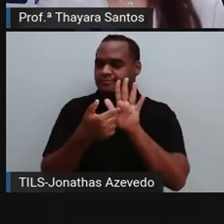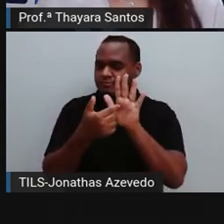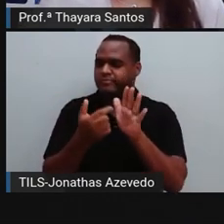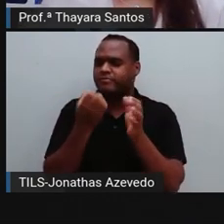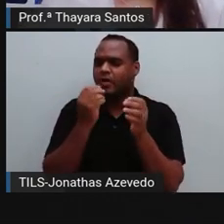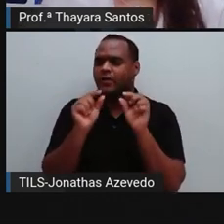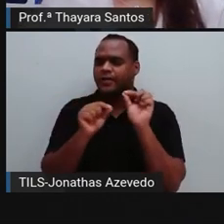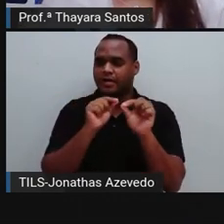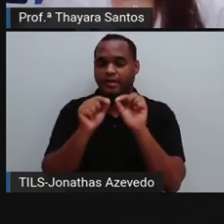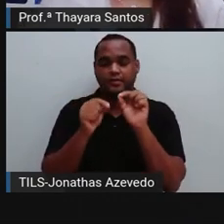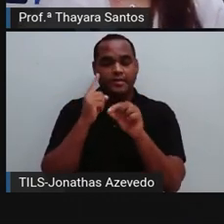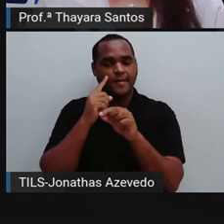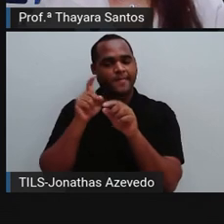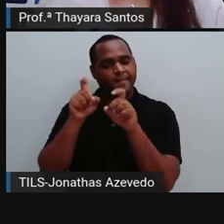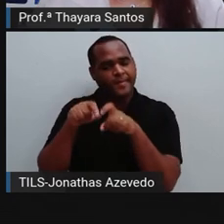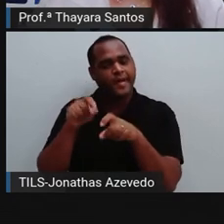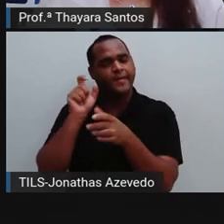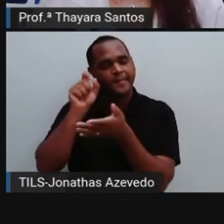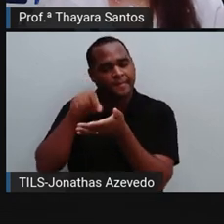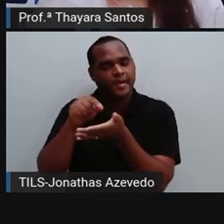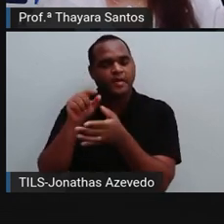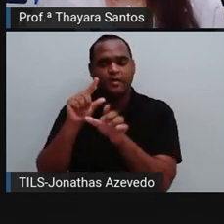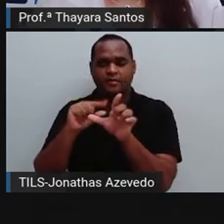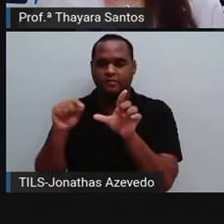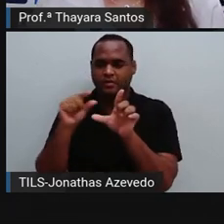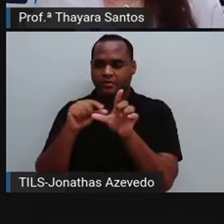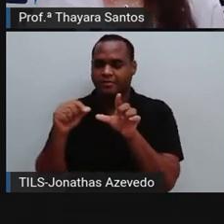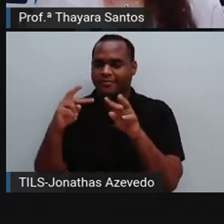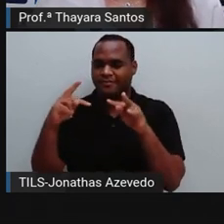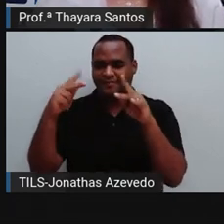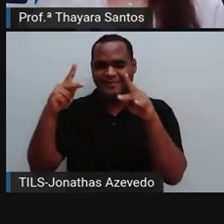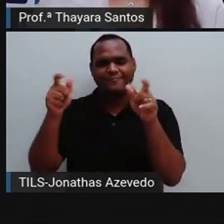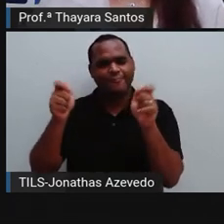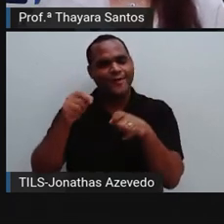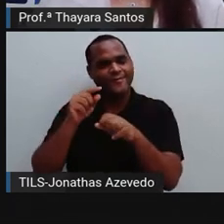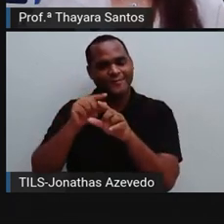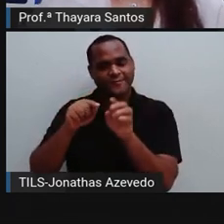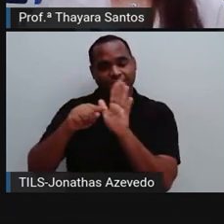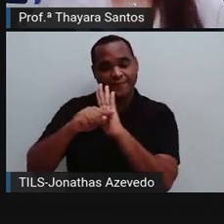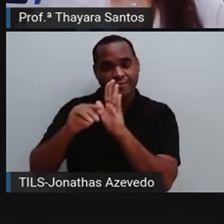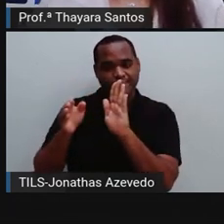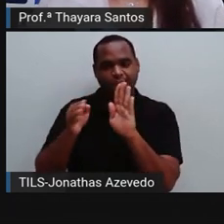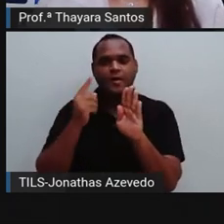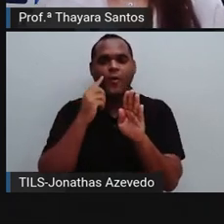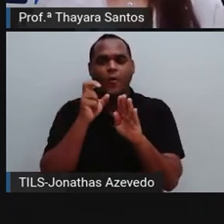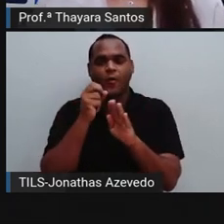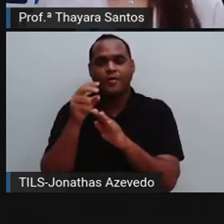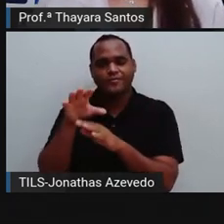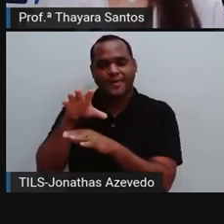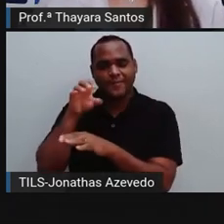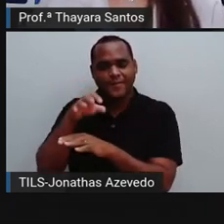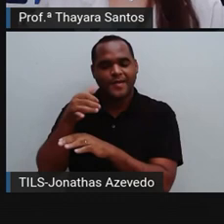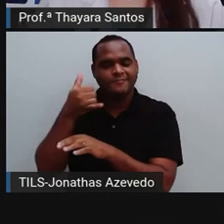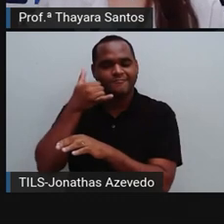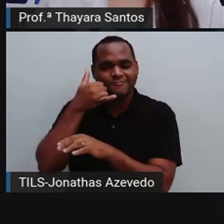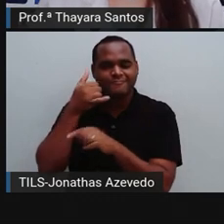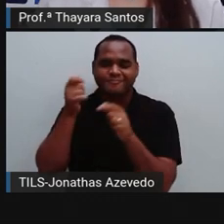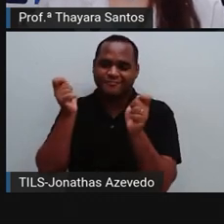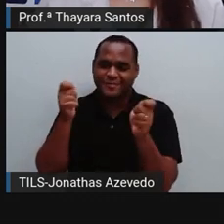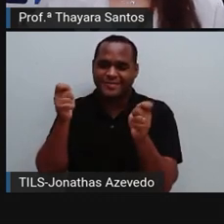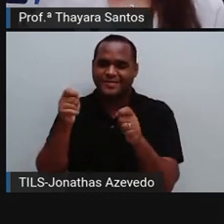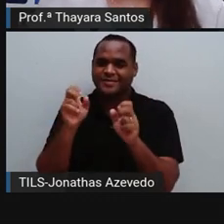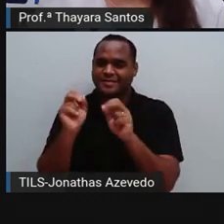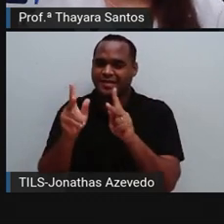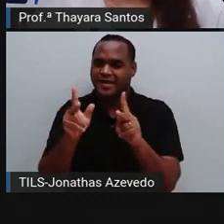para vocês poderem acessar, é só clicar no link que vai estar na descrição do vídeo ou então apontar a câmera para esse QR Code que está aparecendo aí na